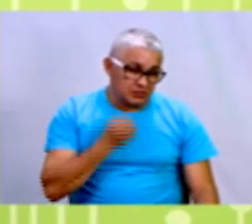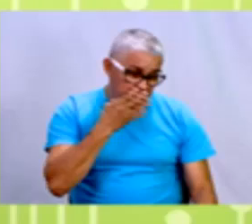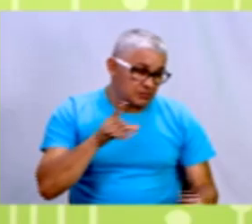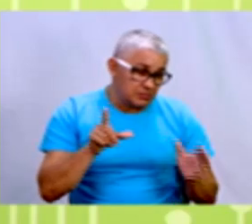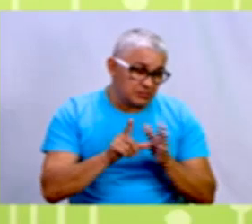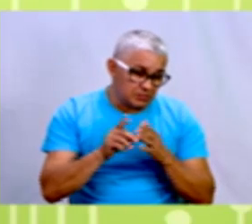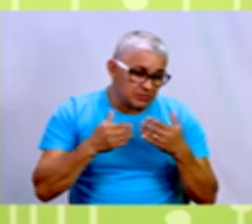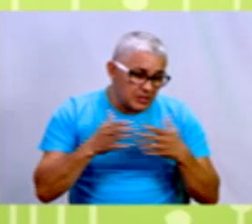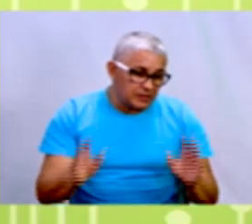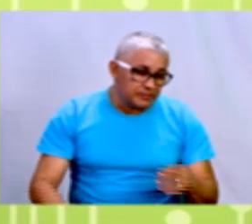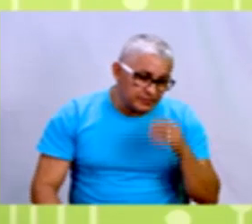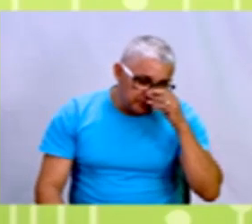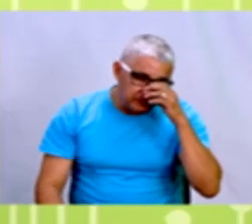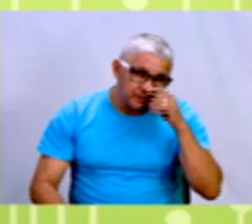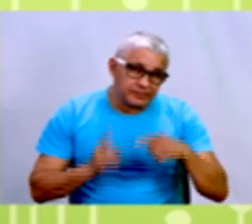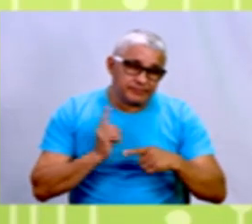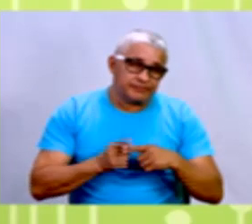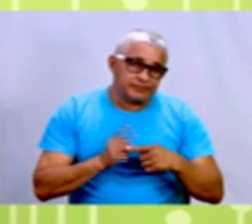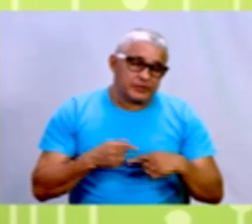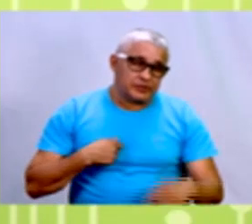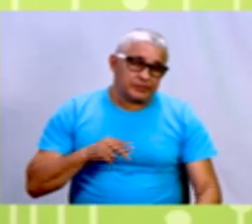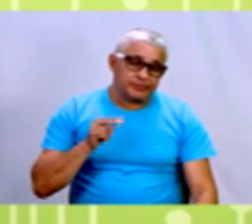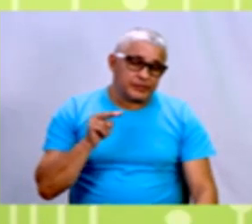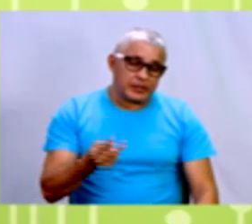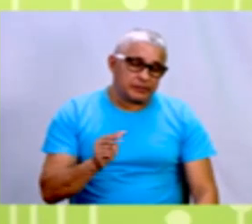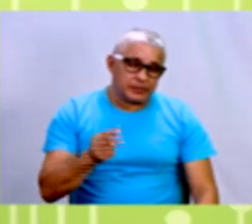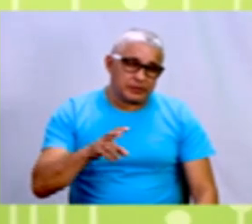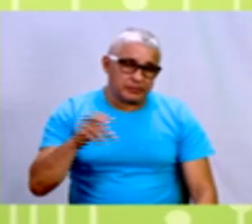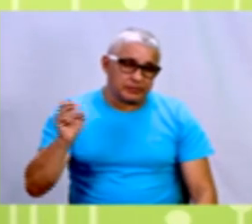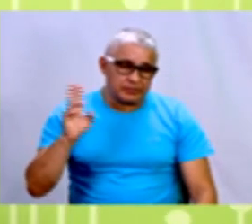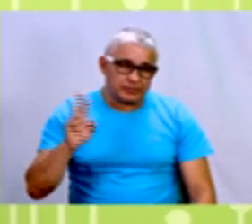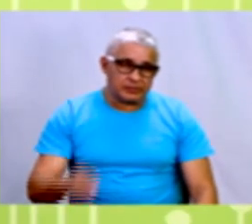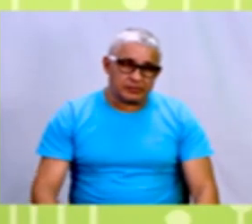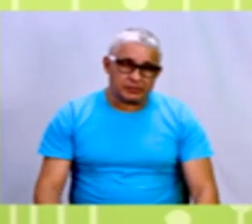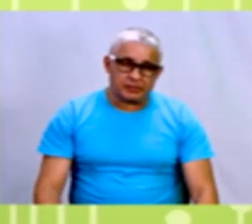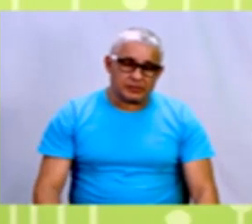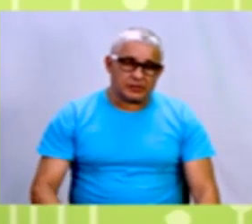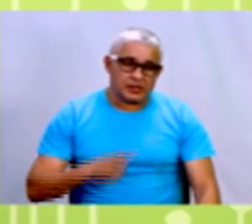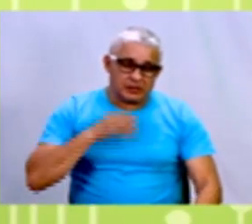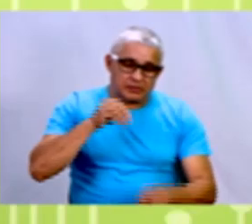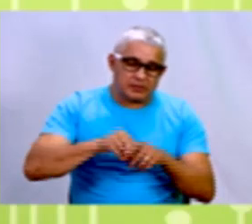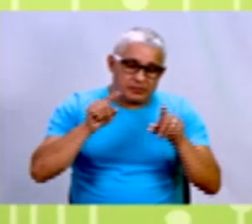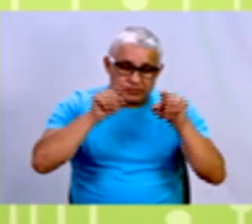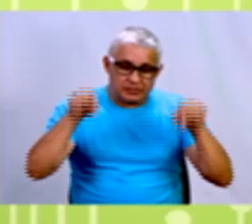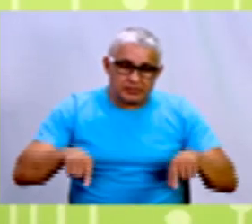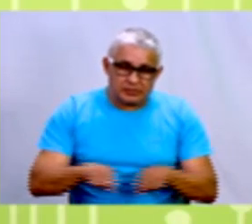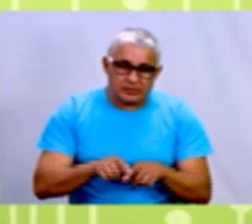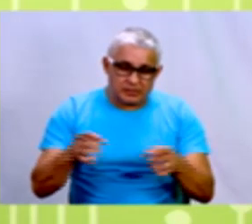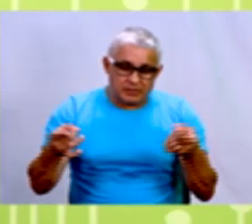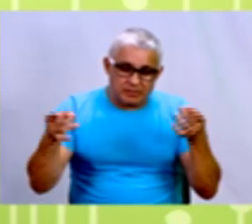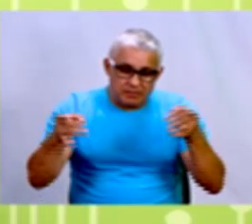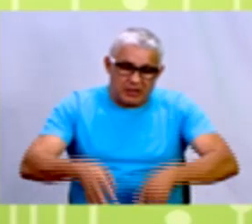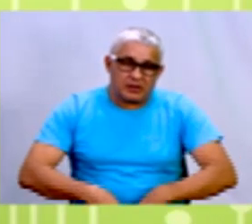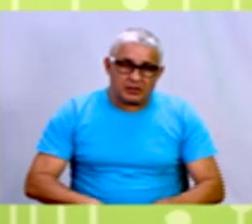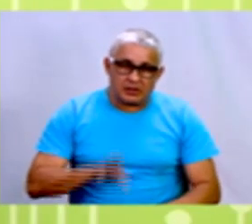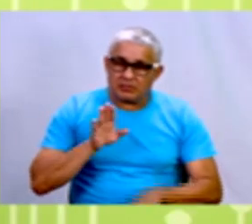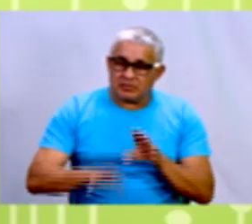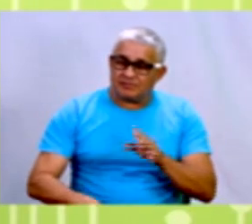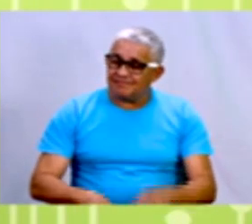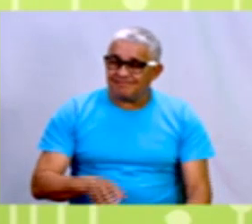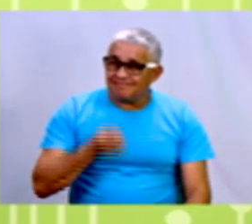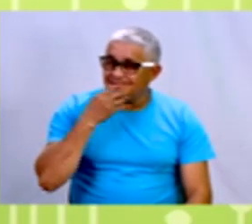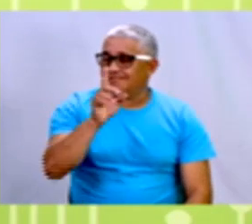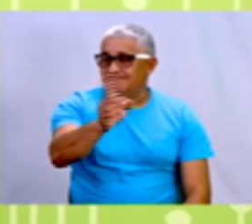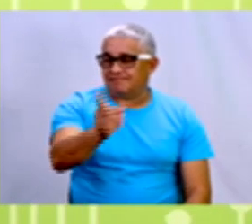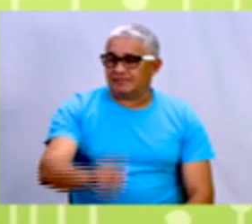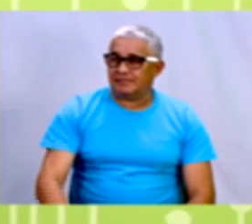para ter o quê? Um ganho de R$2.000, R$2.500 para ter funcionário e para sobrar isso para mim? Então, muitas vezes não vale a pena a gente